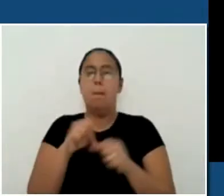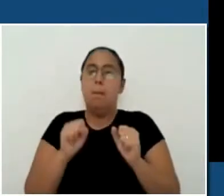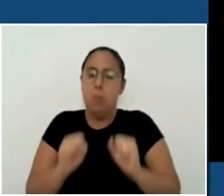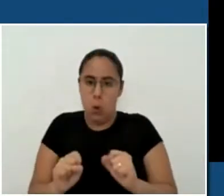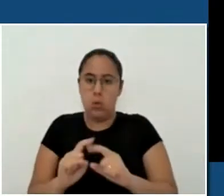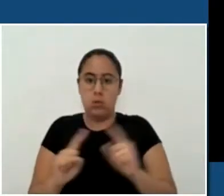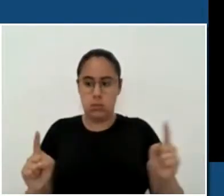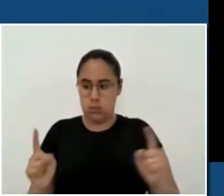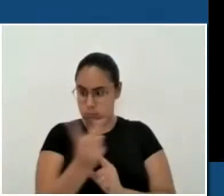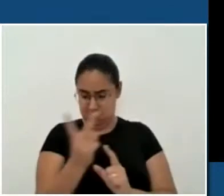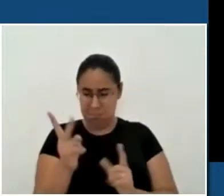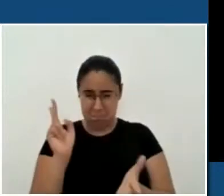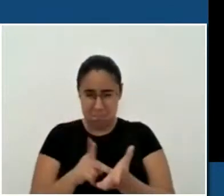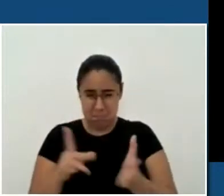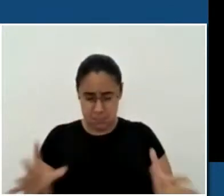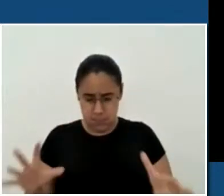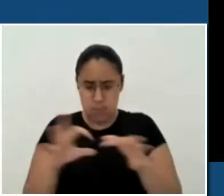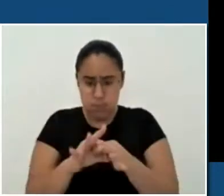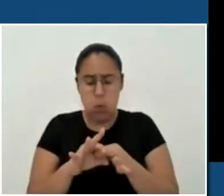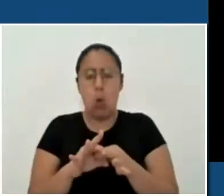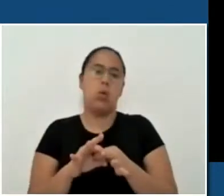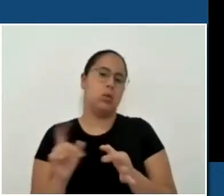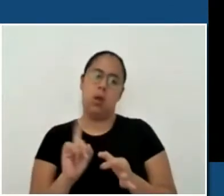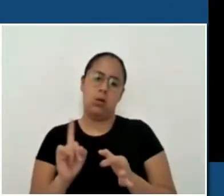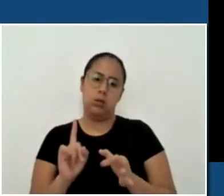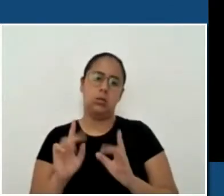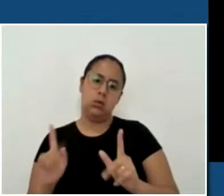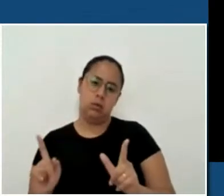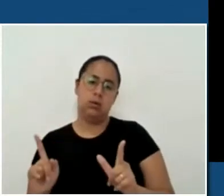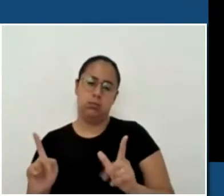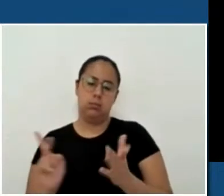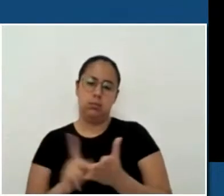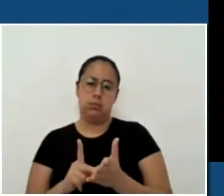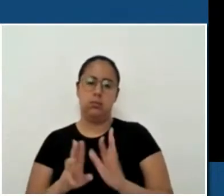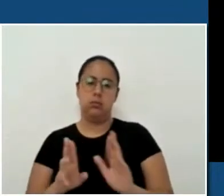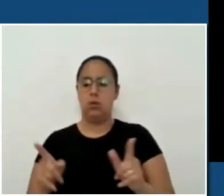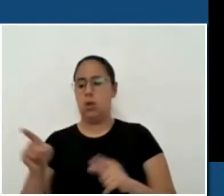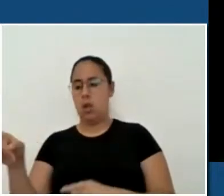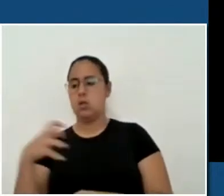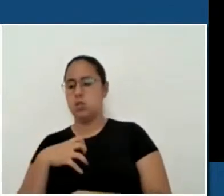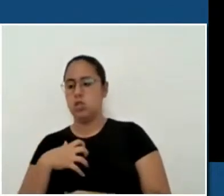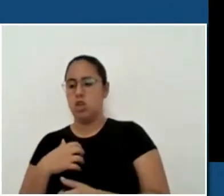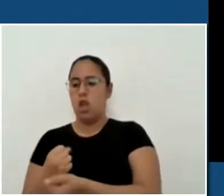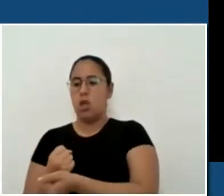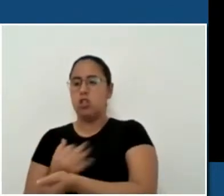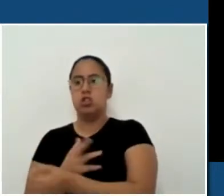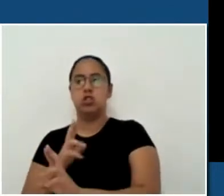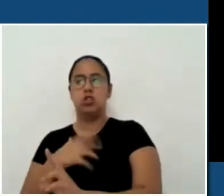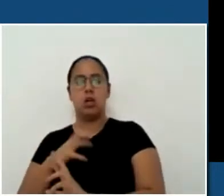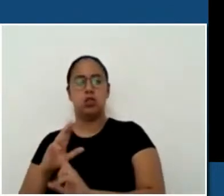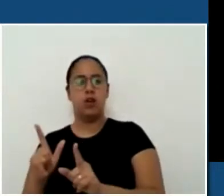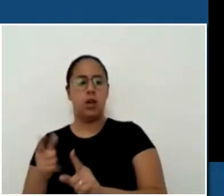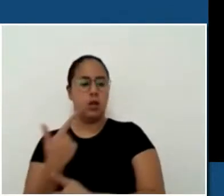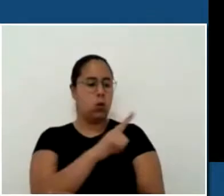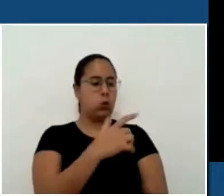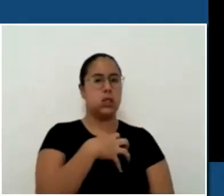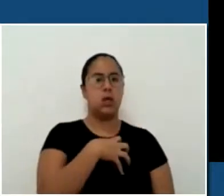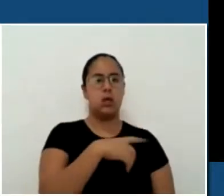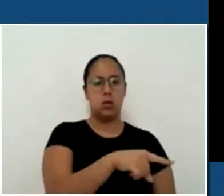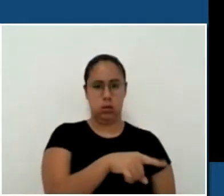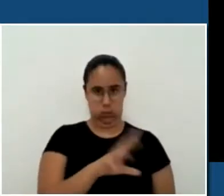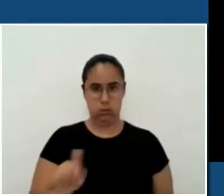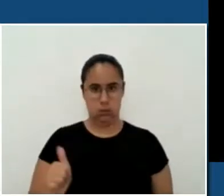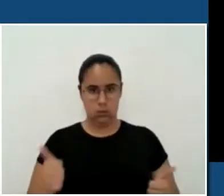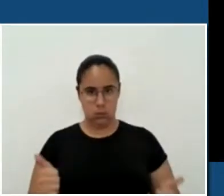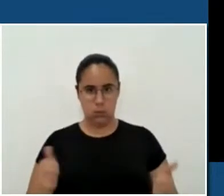tão, assim, o sintoma de um não é tão dependente do sintoma do outro. Esse é um outro artigo que a gente fez em cima disso, e a gente,